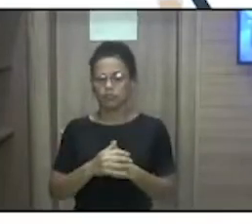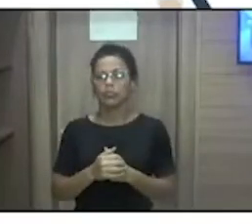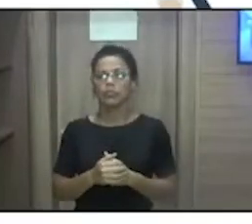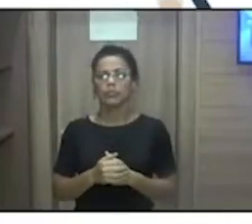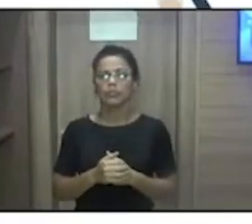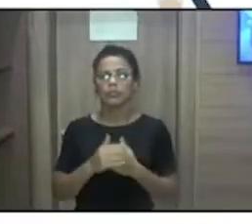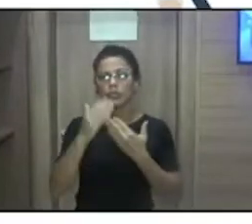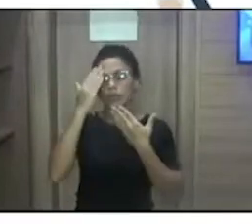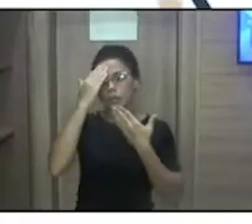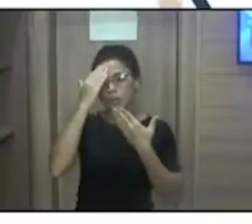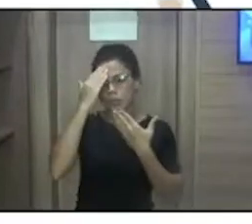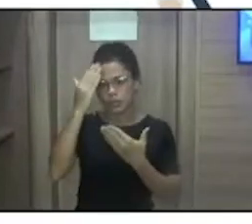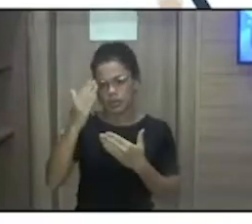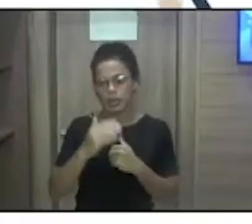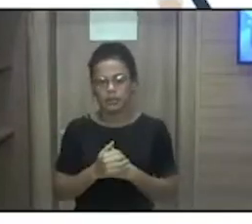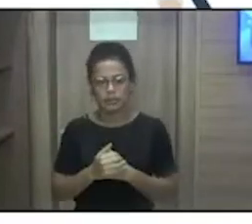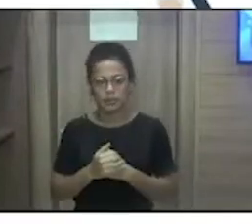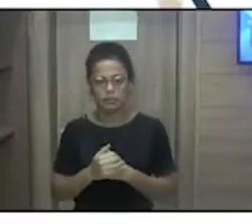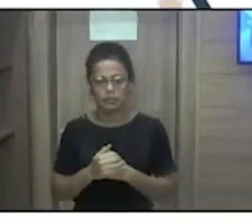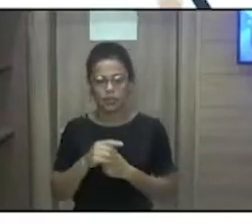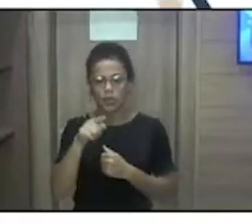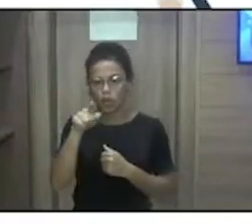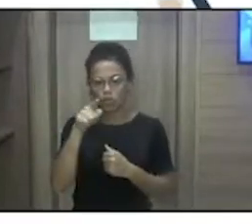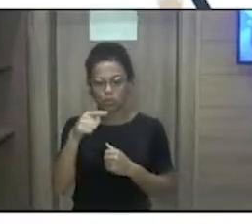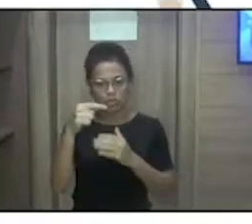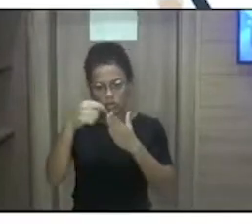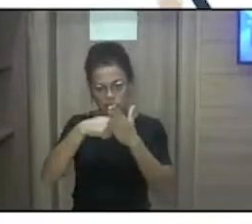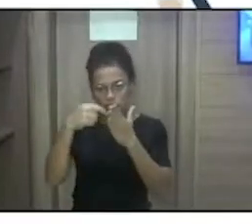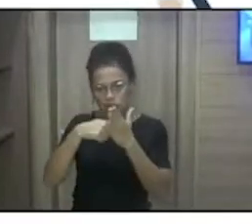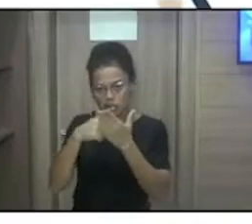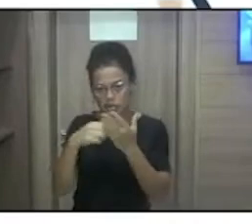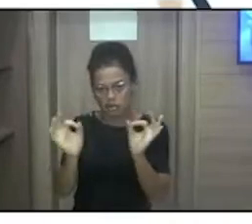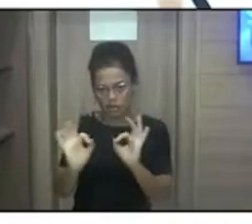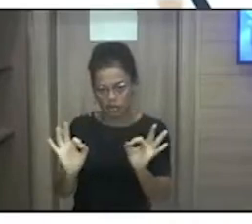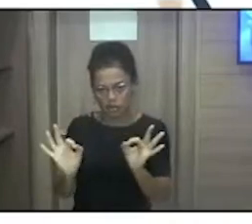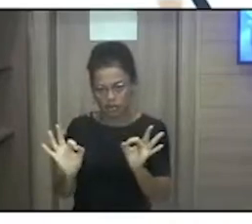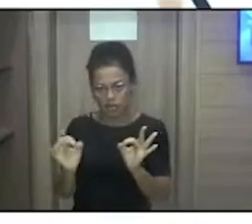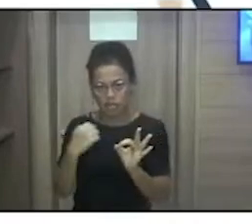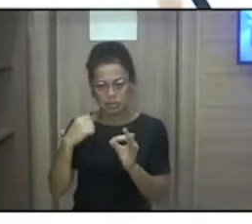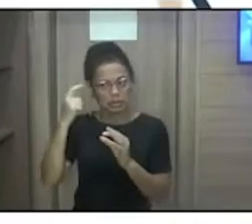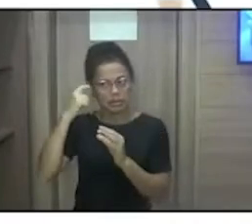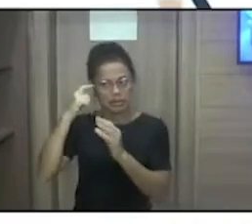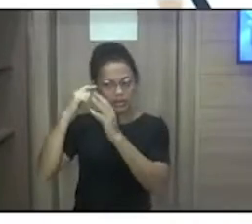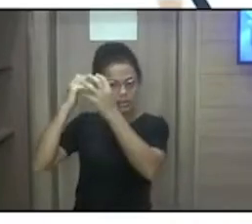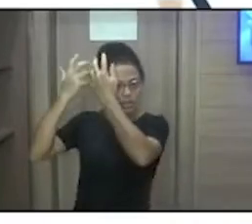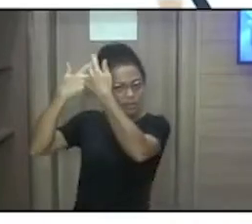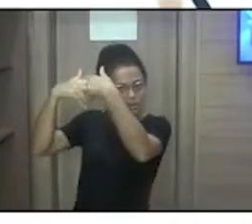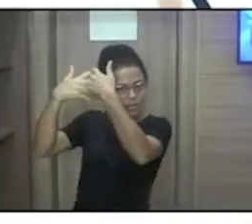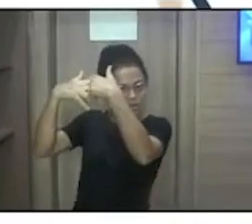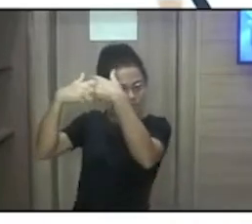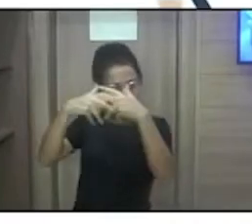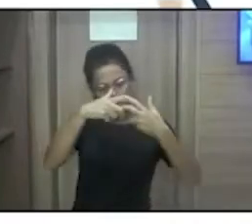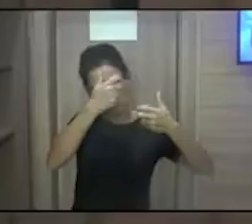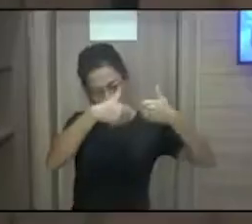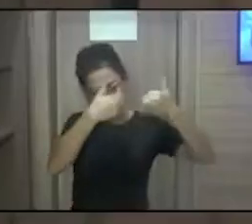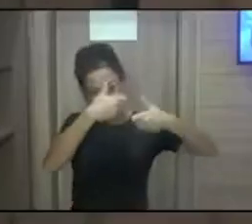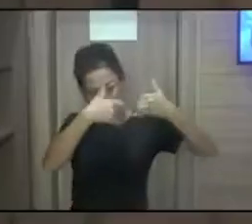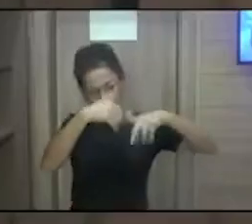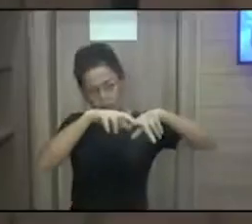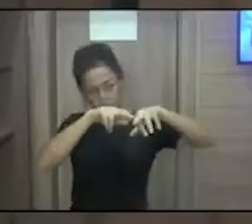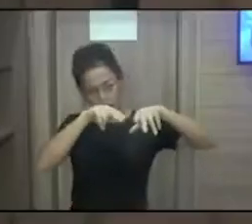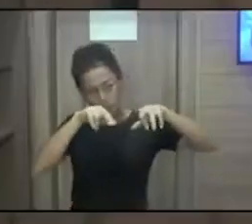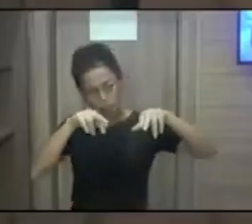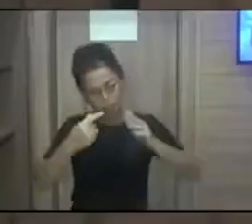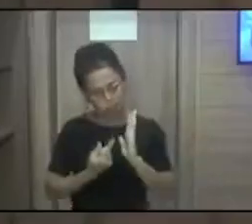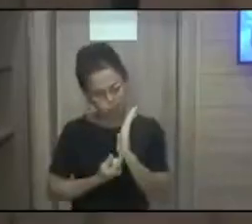Obrigada, Thais. Gente, vocês não apertaram a mente, não? Eu fiquei com a mente apertada aqui, viu? Thais realmente apertou minha mente. Esse estudo de